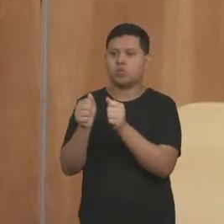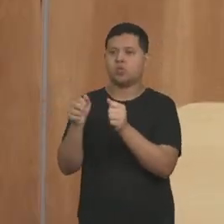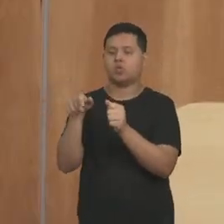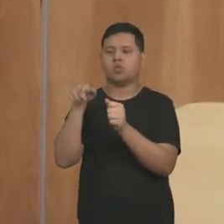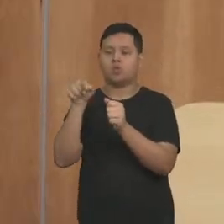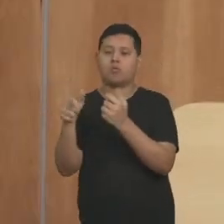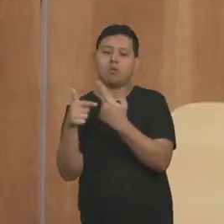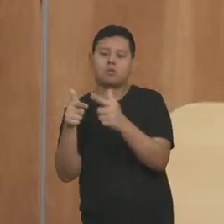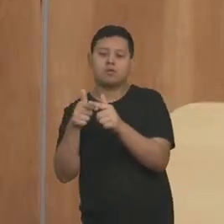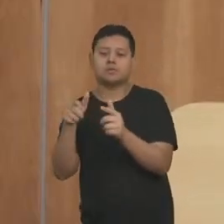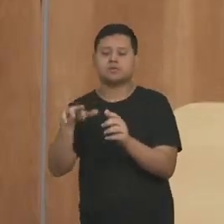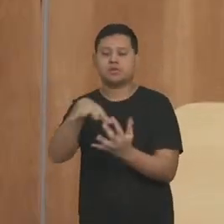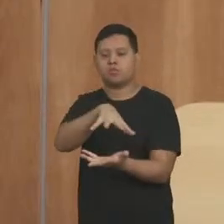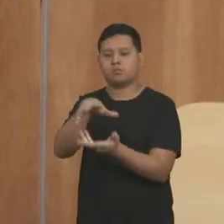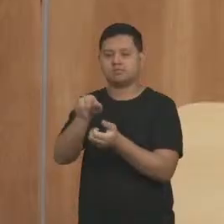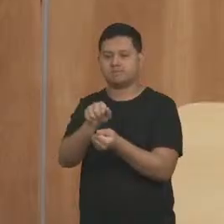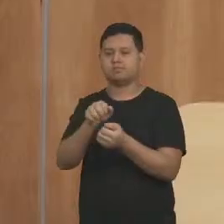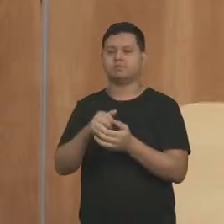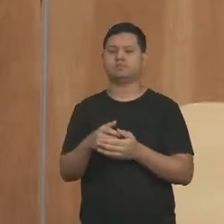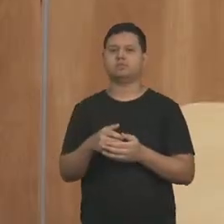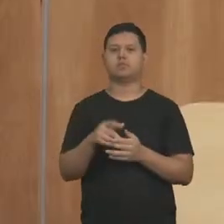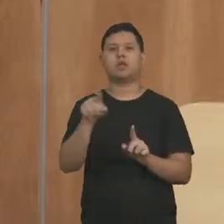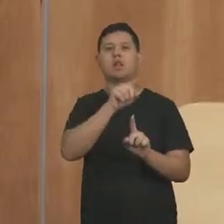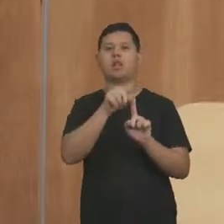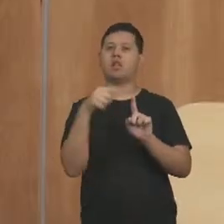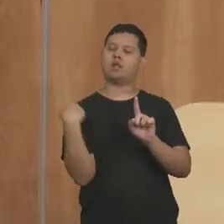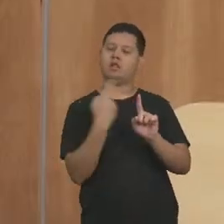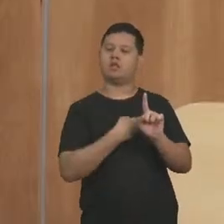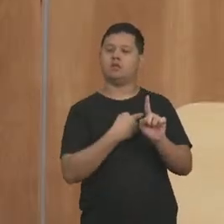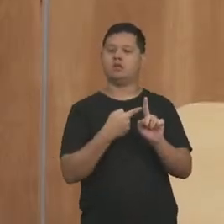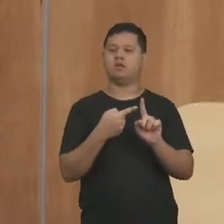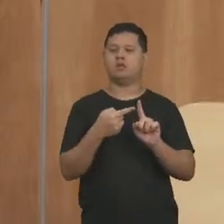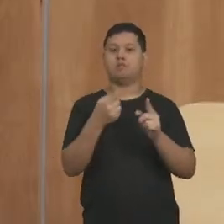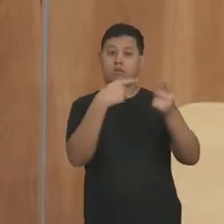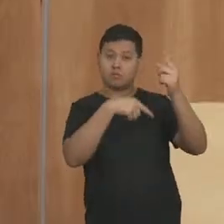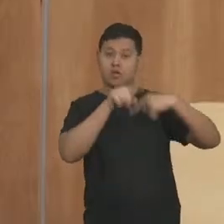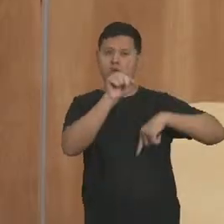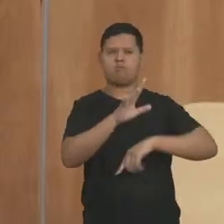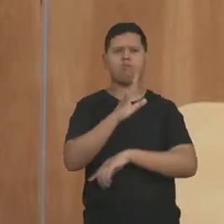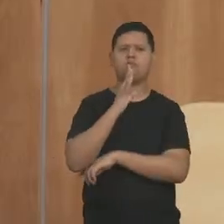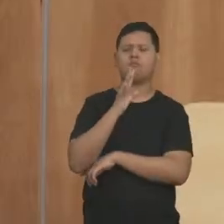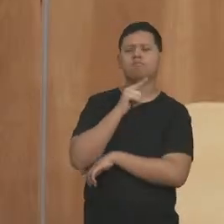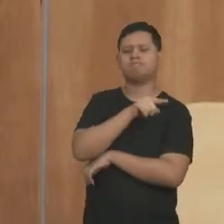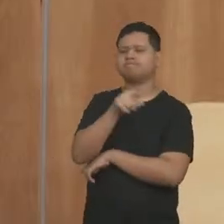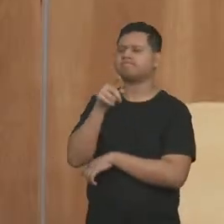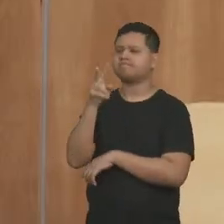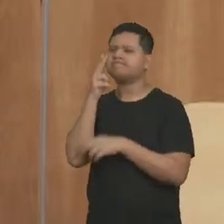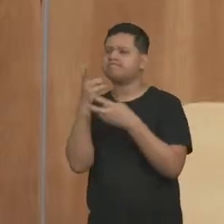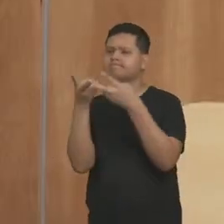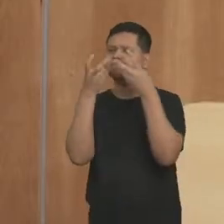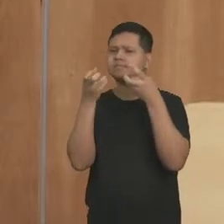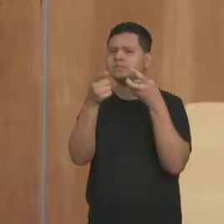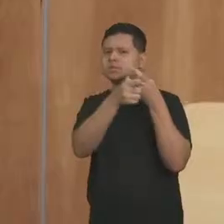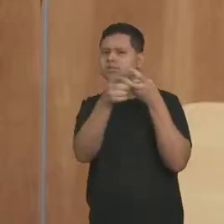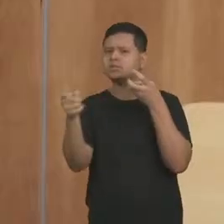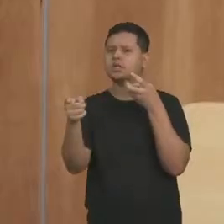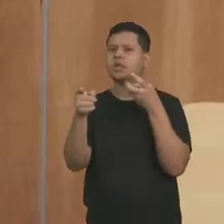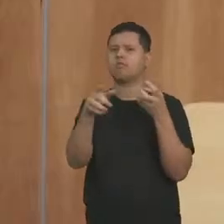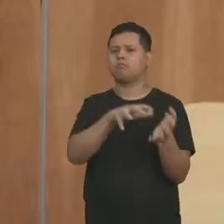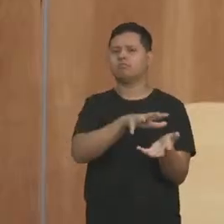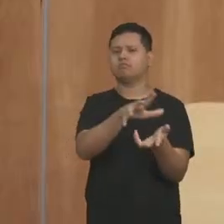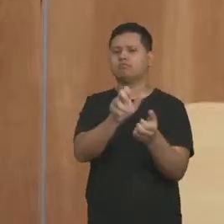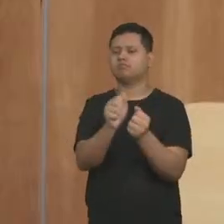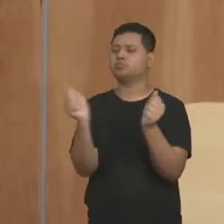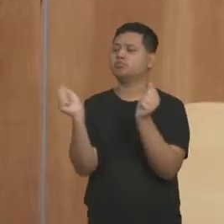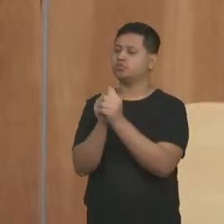objetivo. A nossa conversão passa por conhecer e estar atento ao clamor da casa comum e